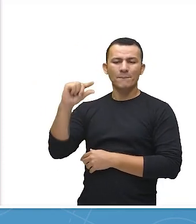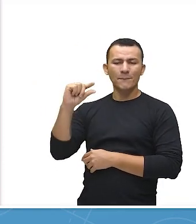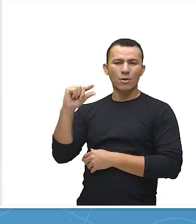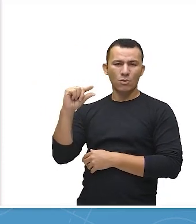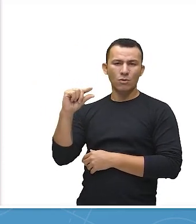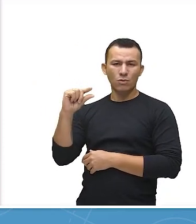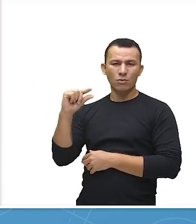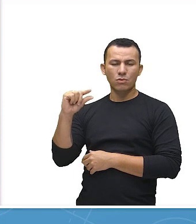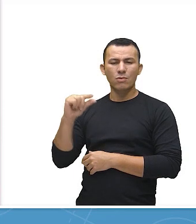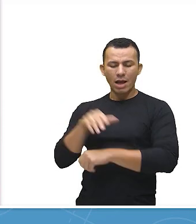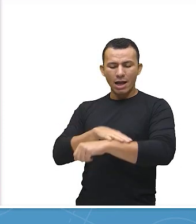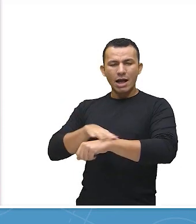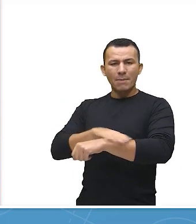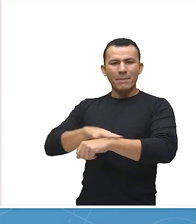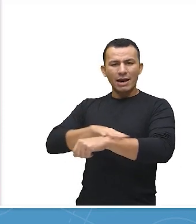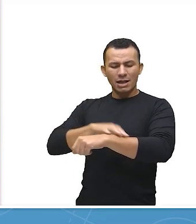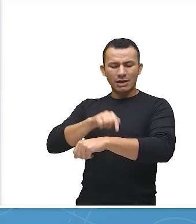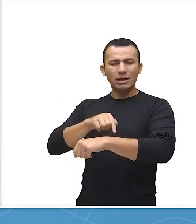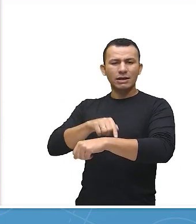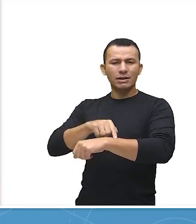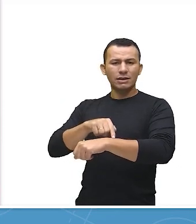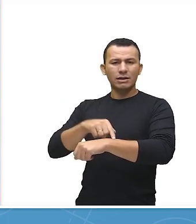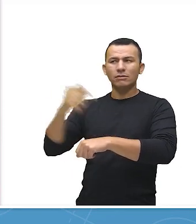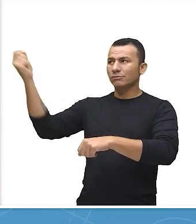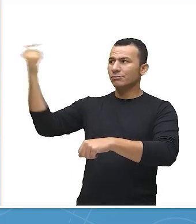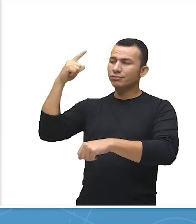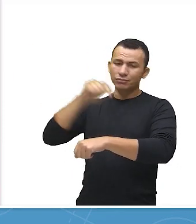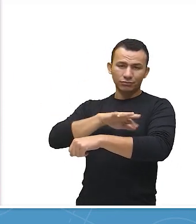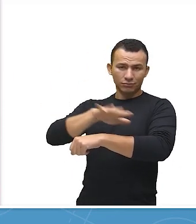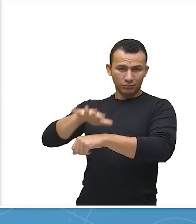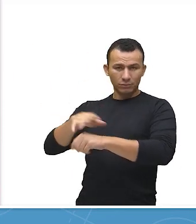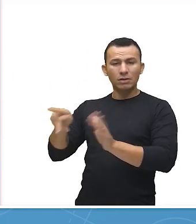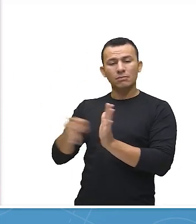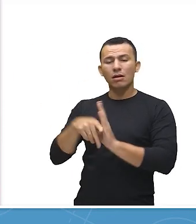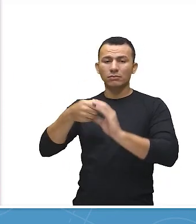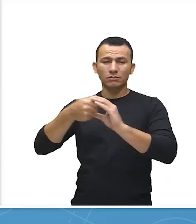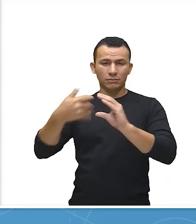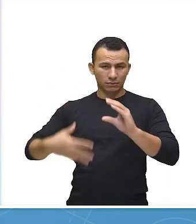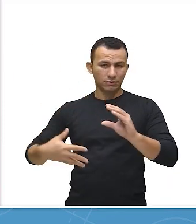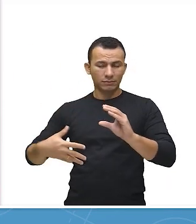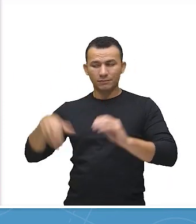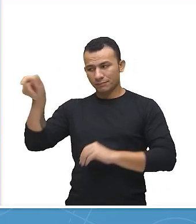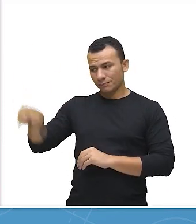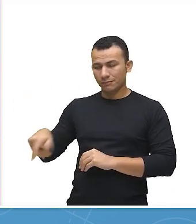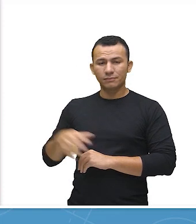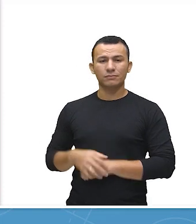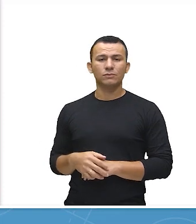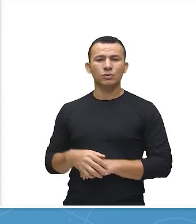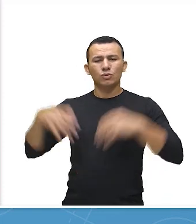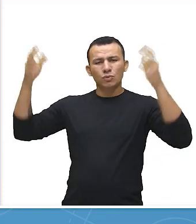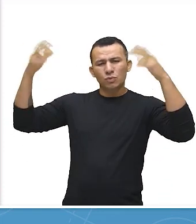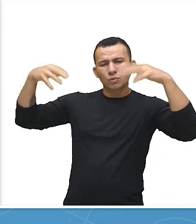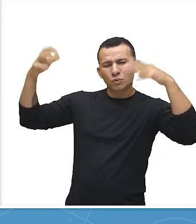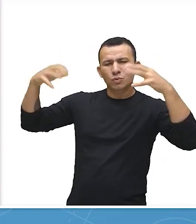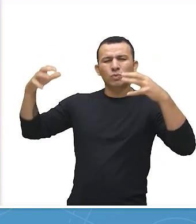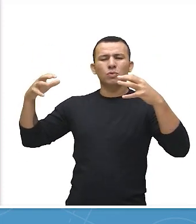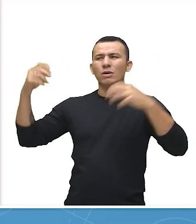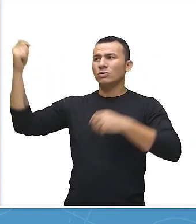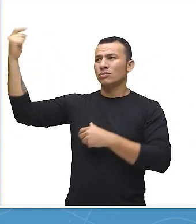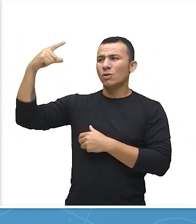coloração típica dos que tomam sol. Está falando da característica da pele, né, da pessoa. Chuva, mormaço ou qualquer coisa que não se